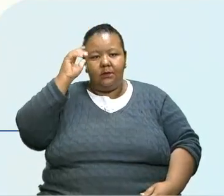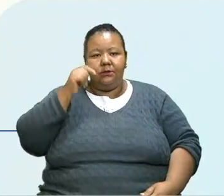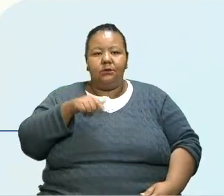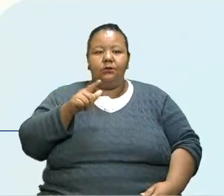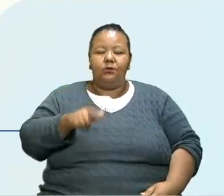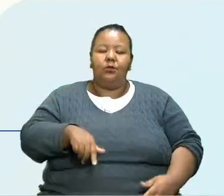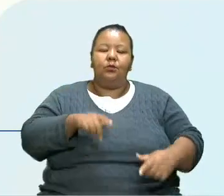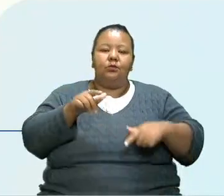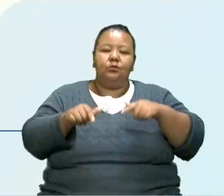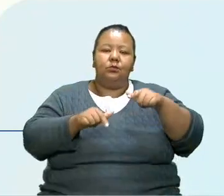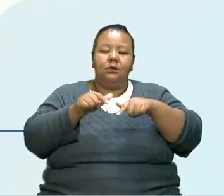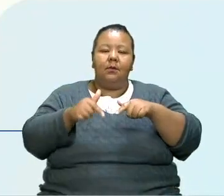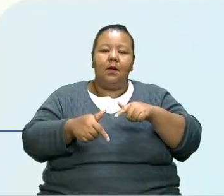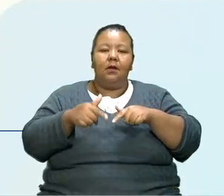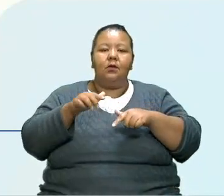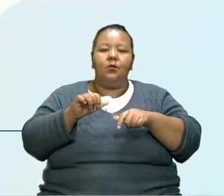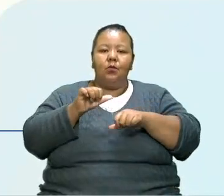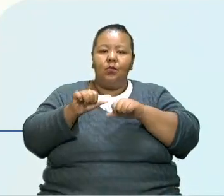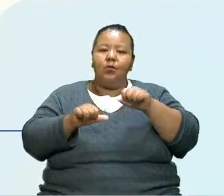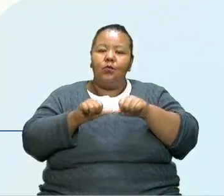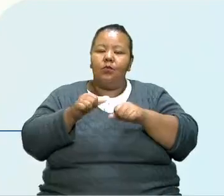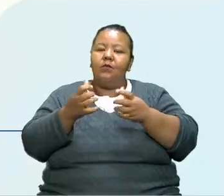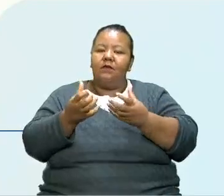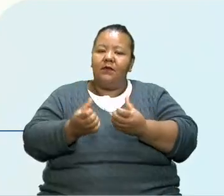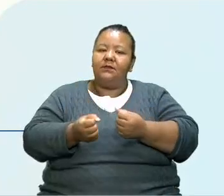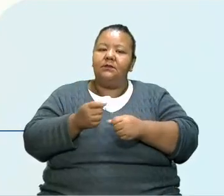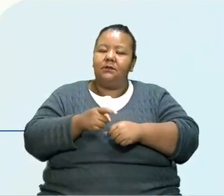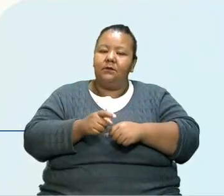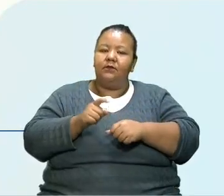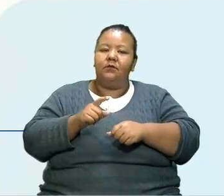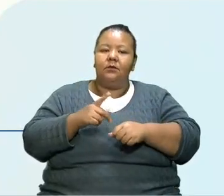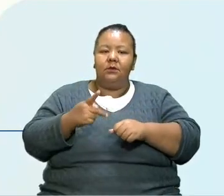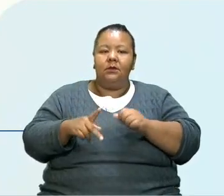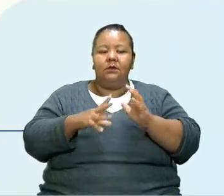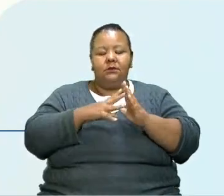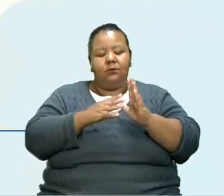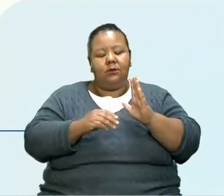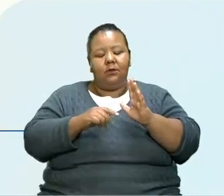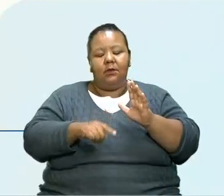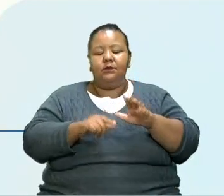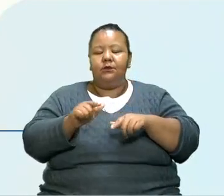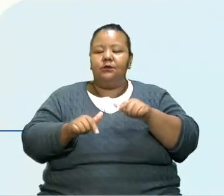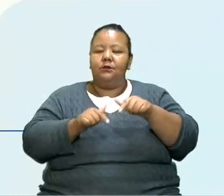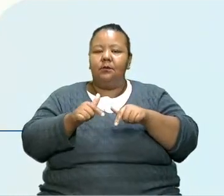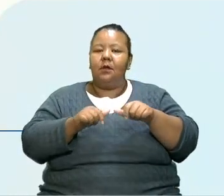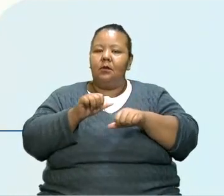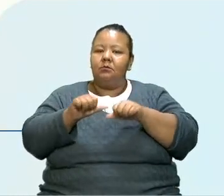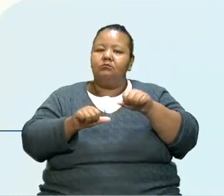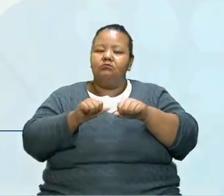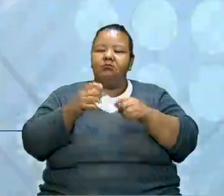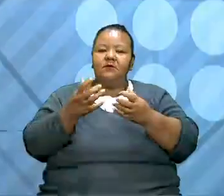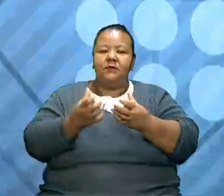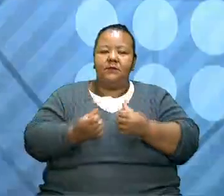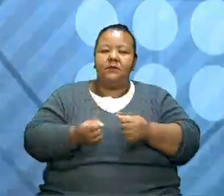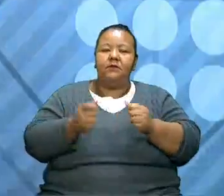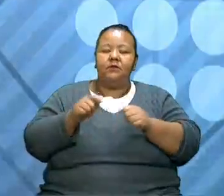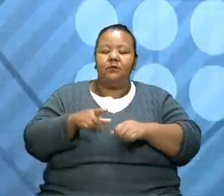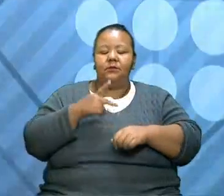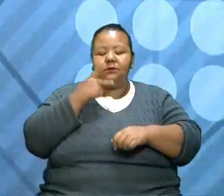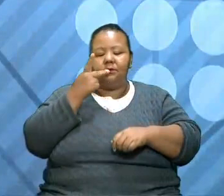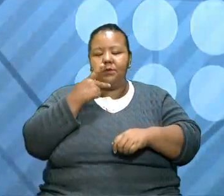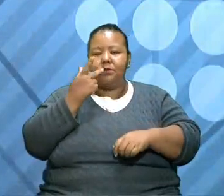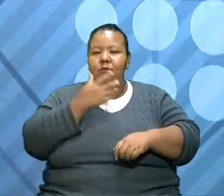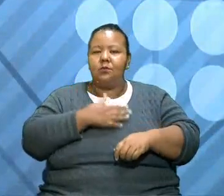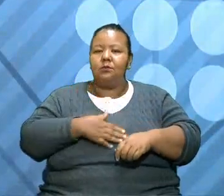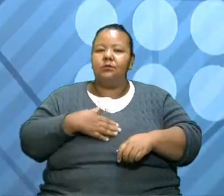trabalho flexível. Na minha modalidade de trabalho flexível, eu estou falando em ter uma satisfação